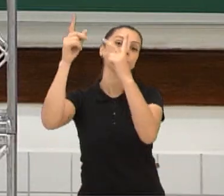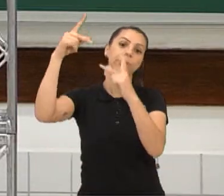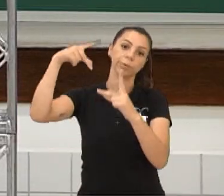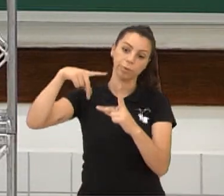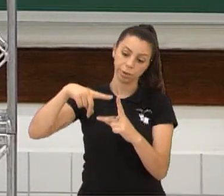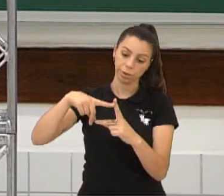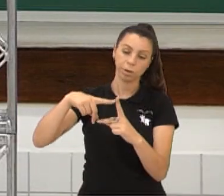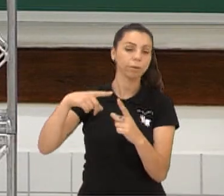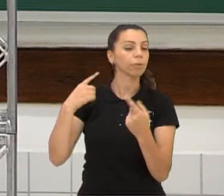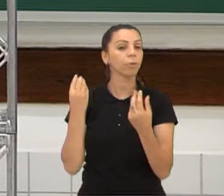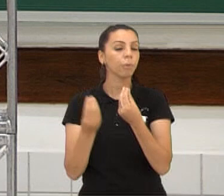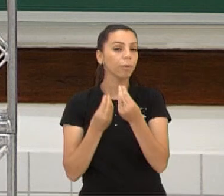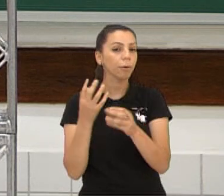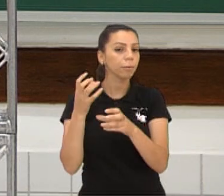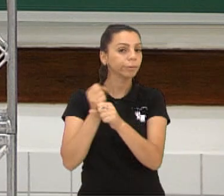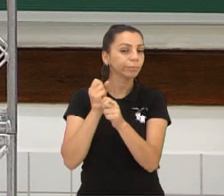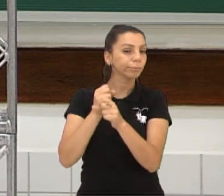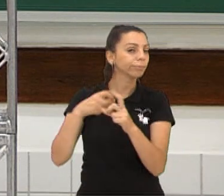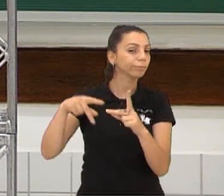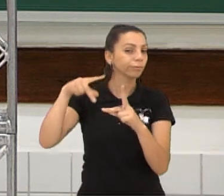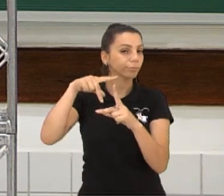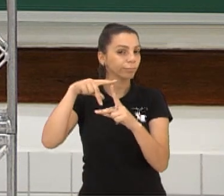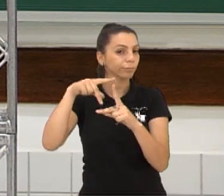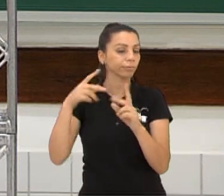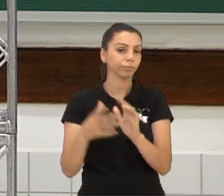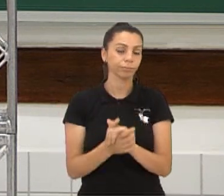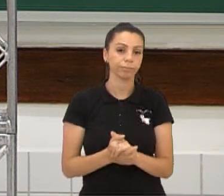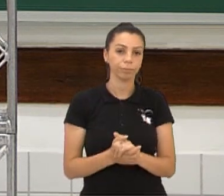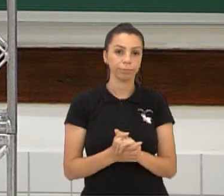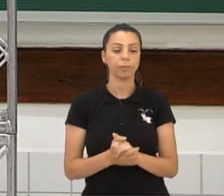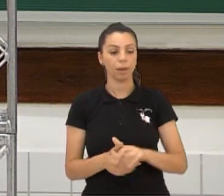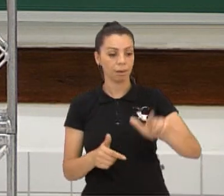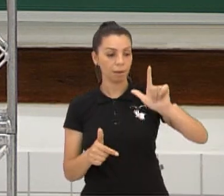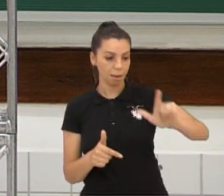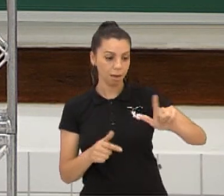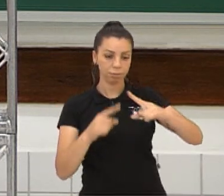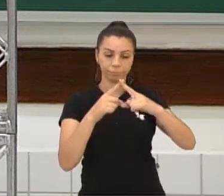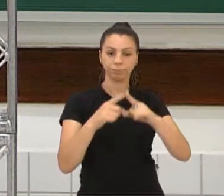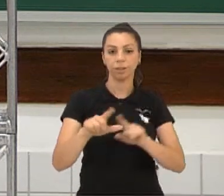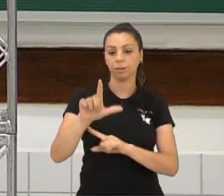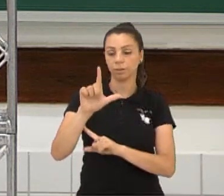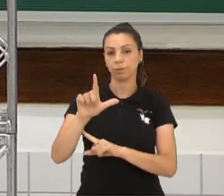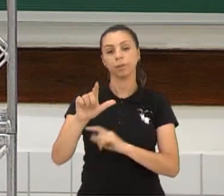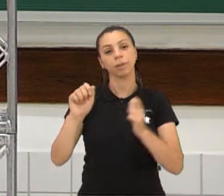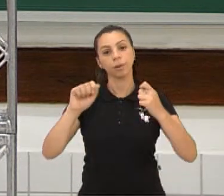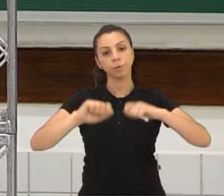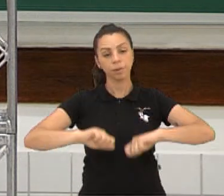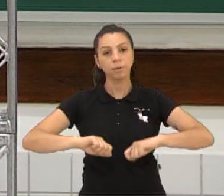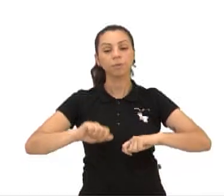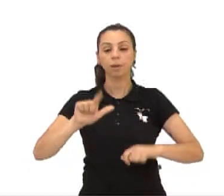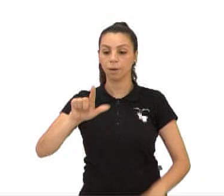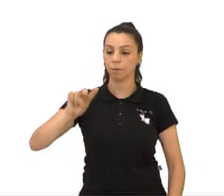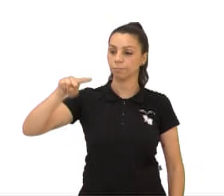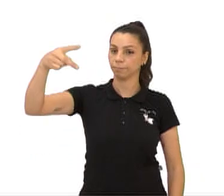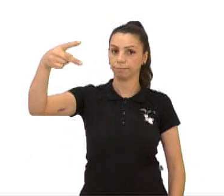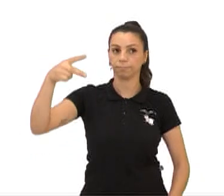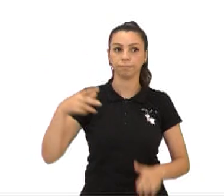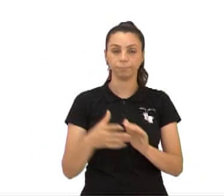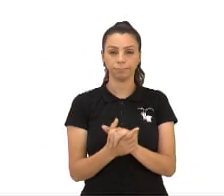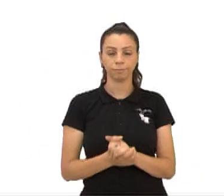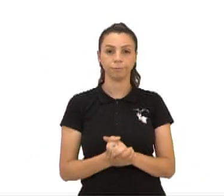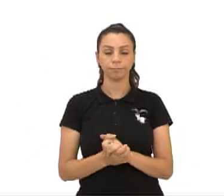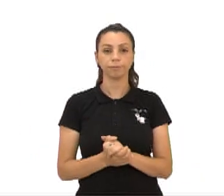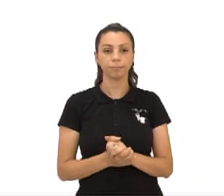quadrado. E como que eu calculo mesmo a área do quadrado? Lado vezes lado, ou seja, lado ao quadrado. Então vamos ver aqui, ó. O